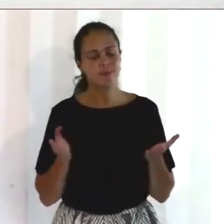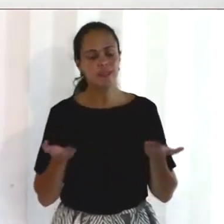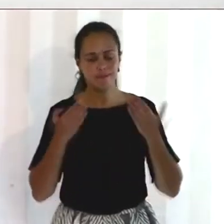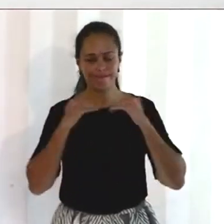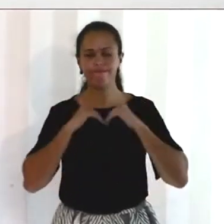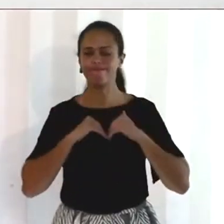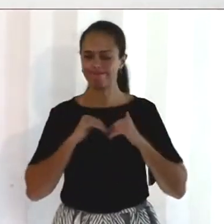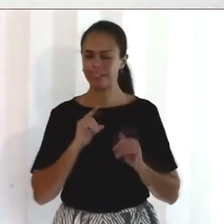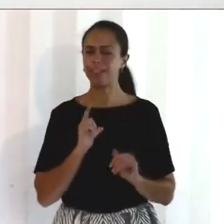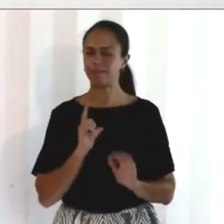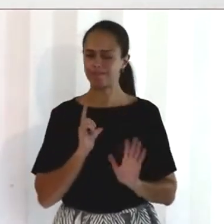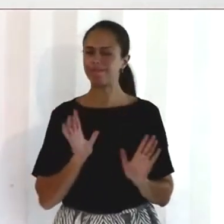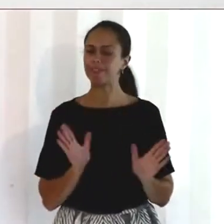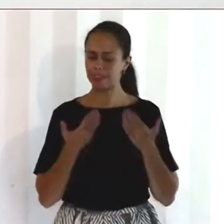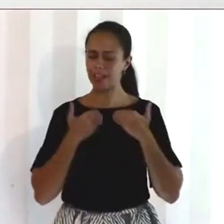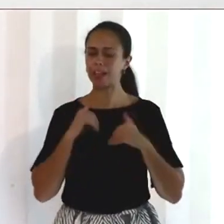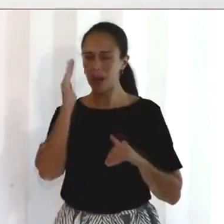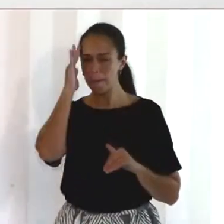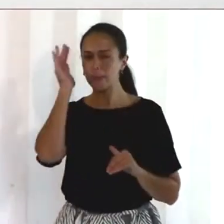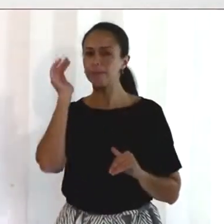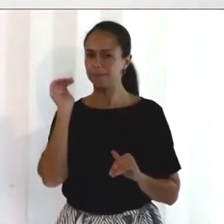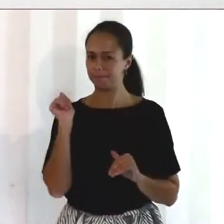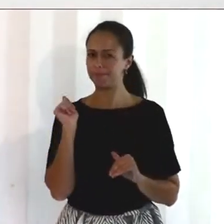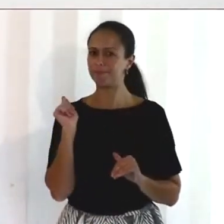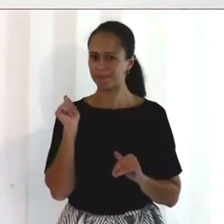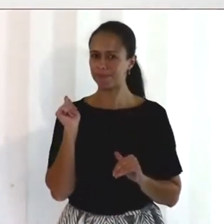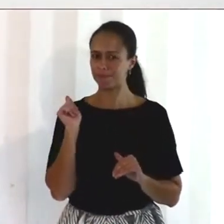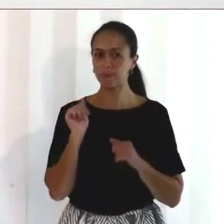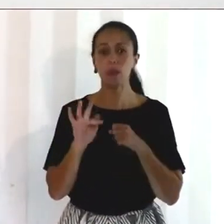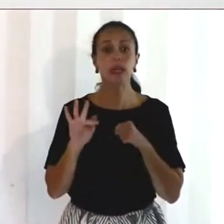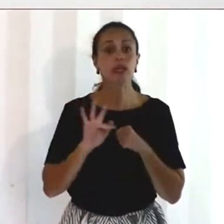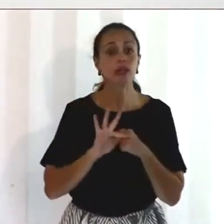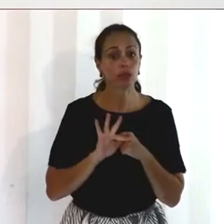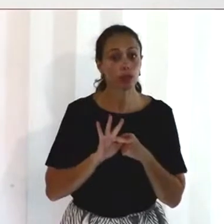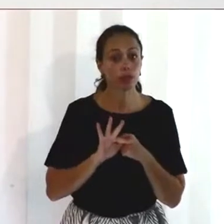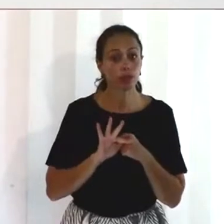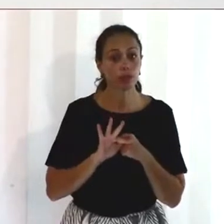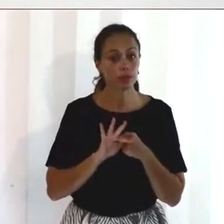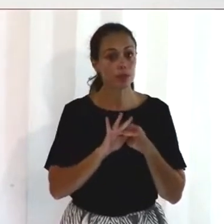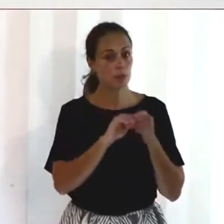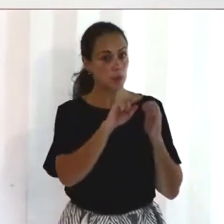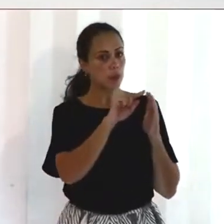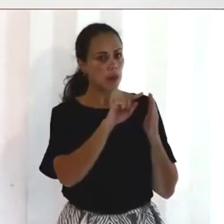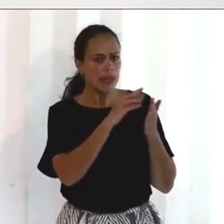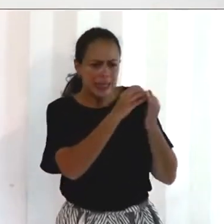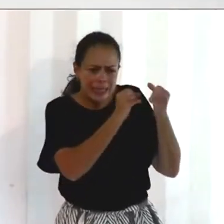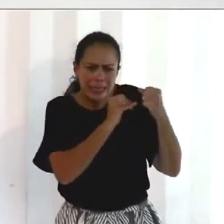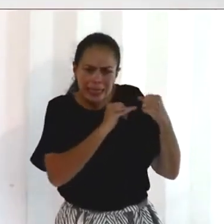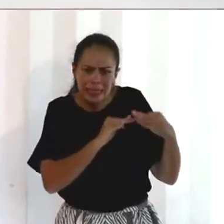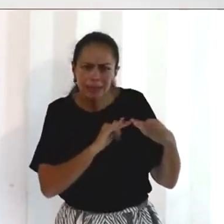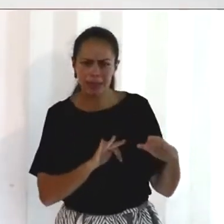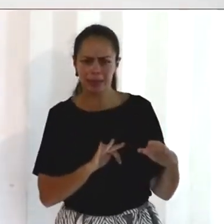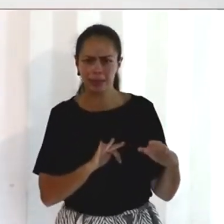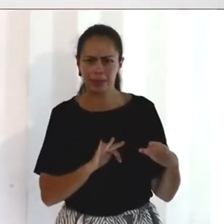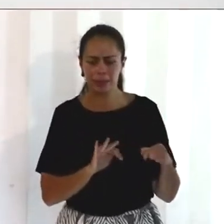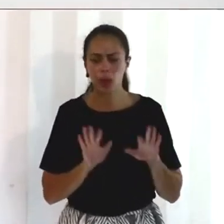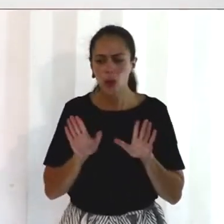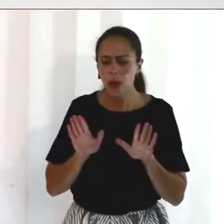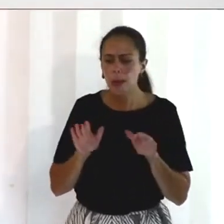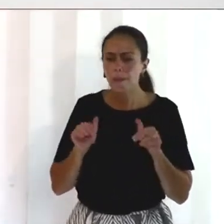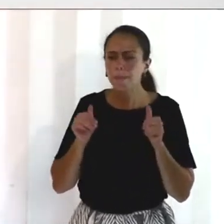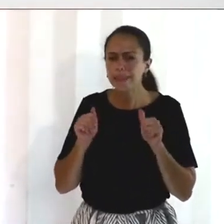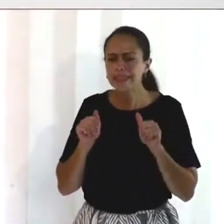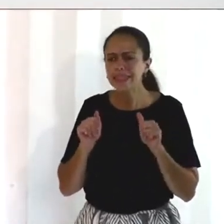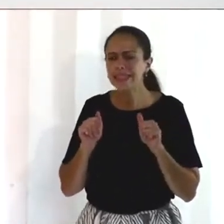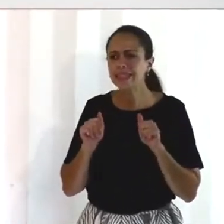sua igreja, ajuda-os a pensar numa coisa. Uma das maneiras de dominar a ira, uma